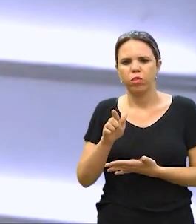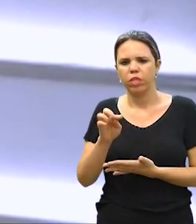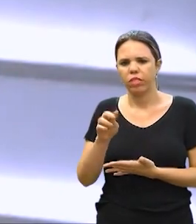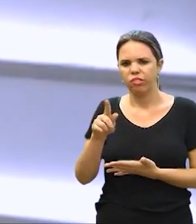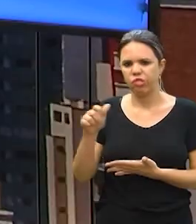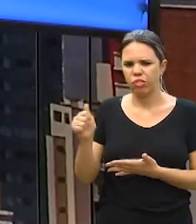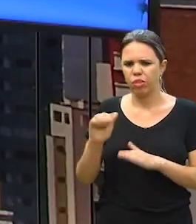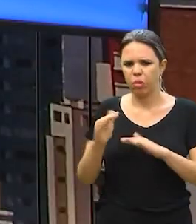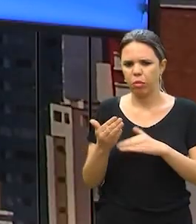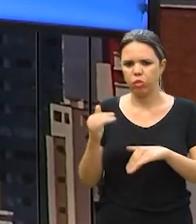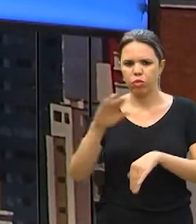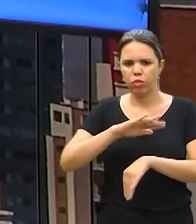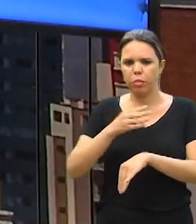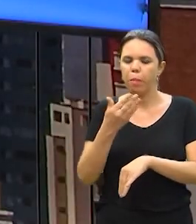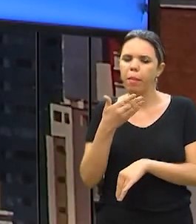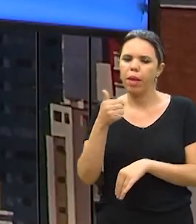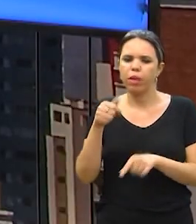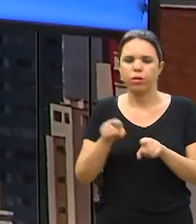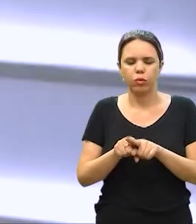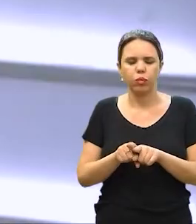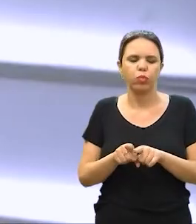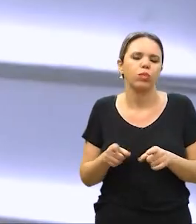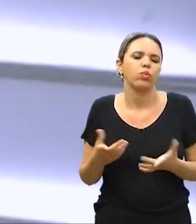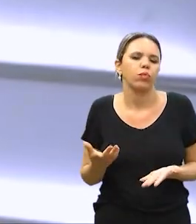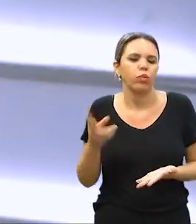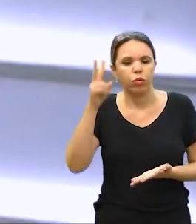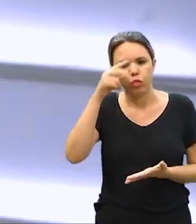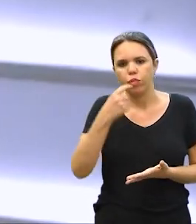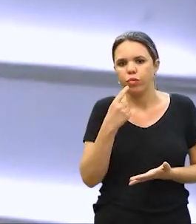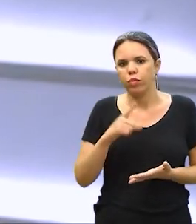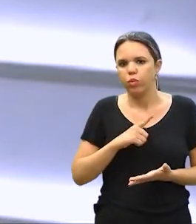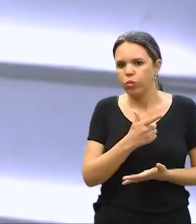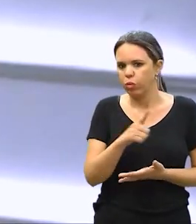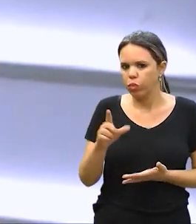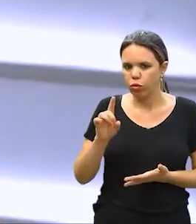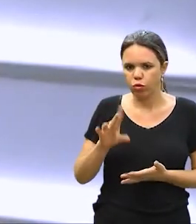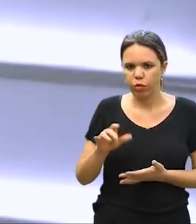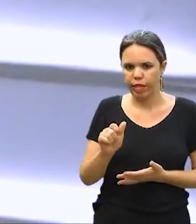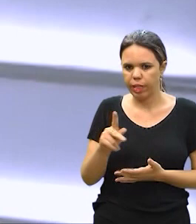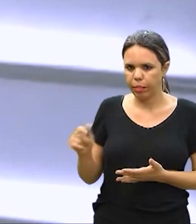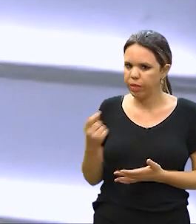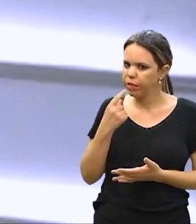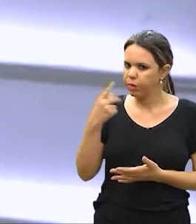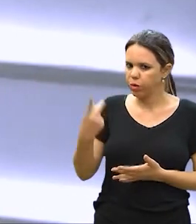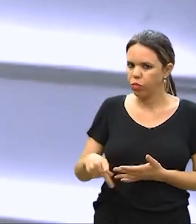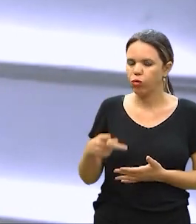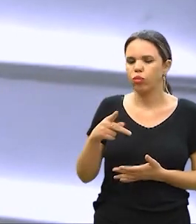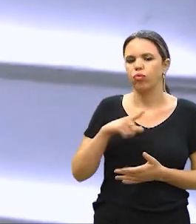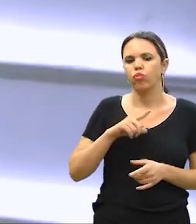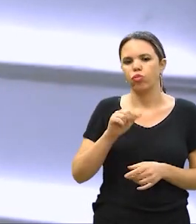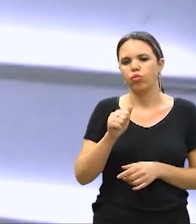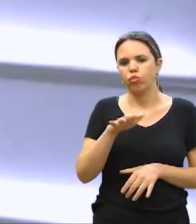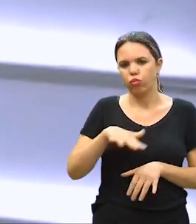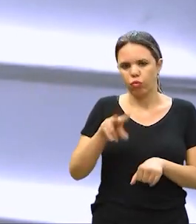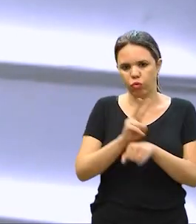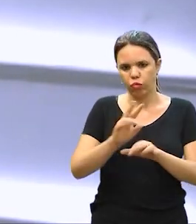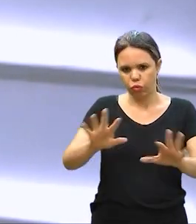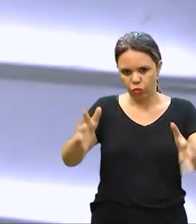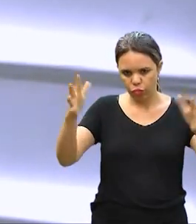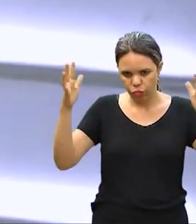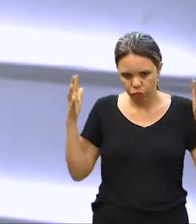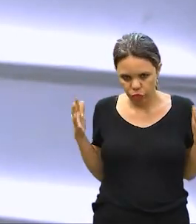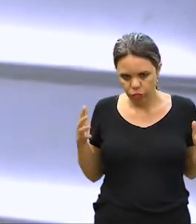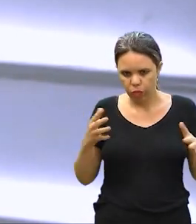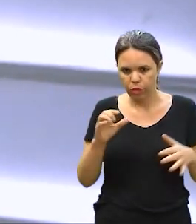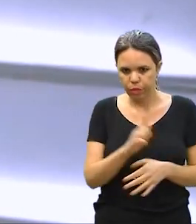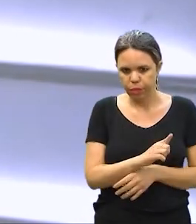Jardim Monte Belo. Ariane, é importante a gente lembrar que em Campinas a gente não tem só a APA de Campinas, a gente também tem a Área de Proteção Ambiental,